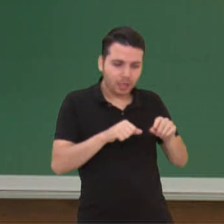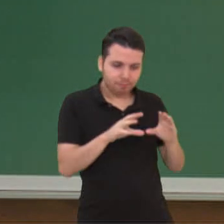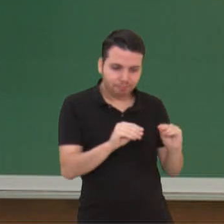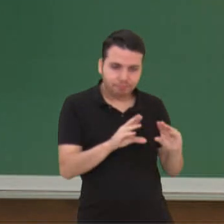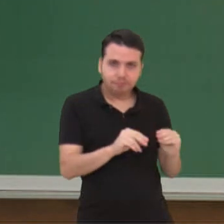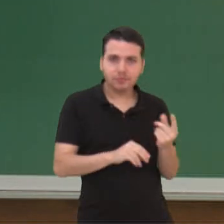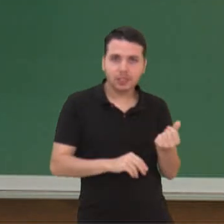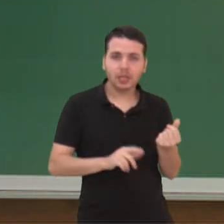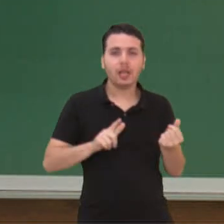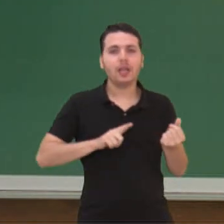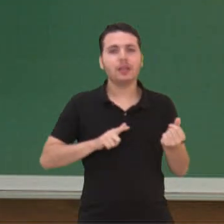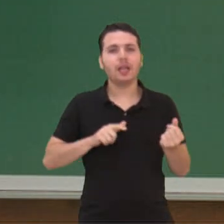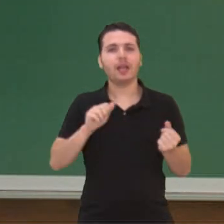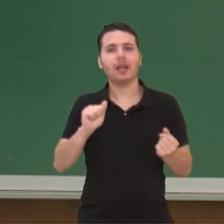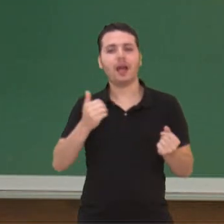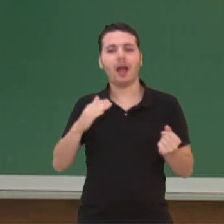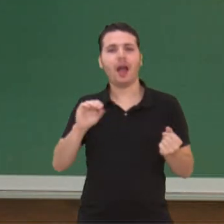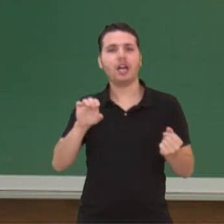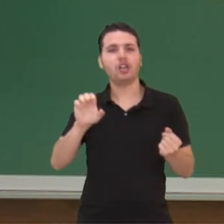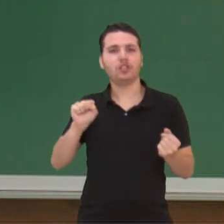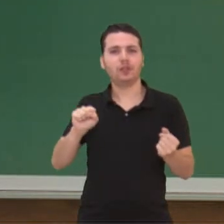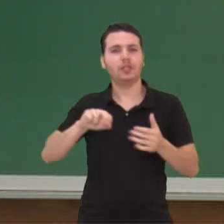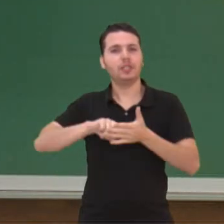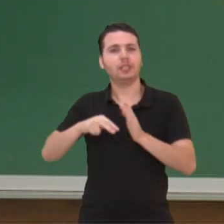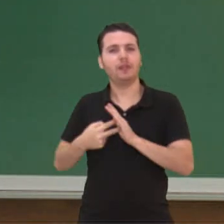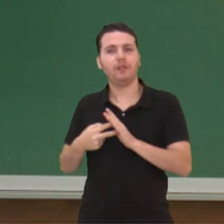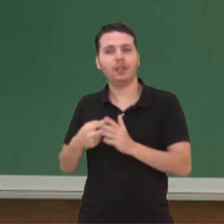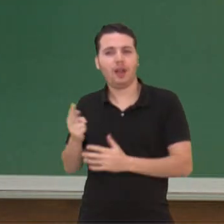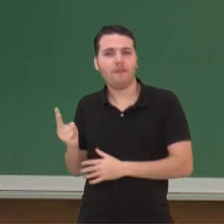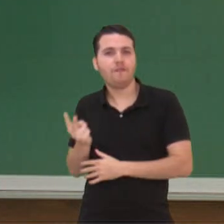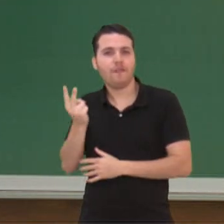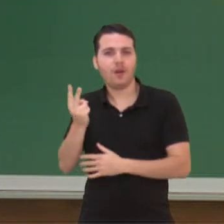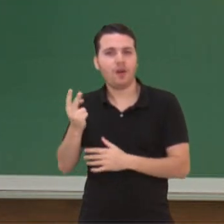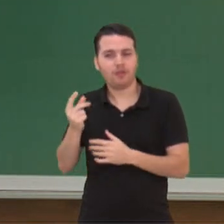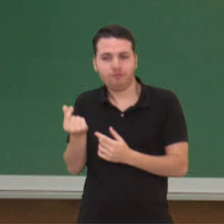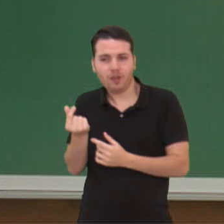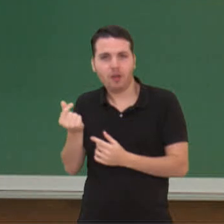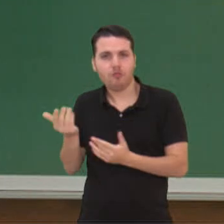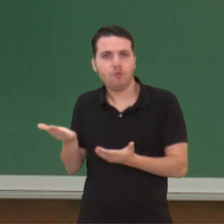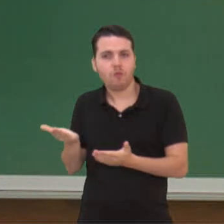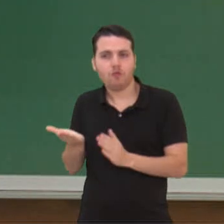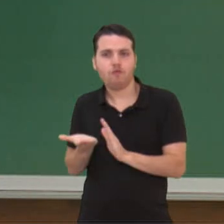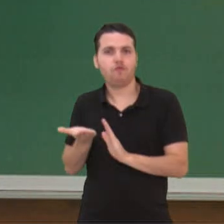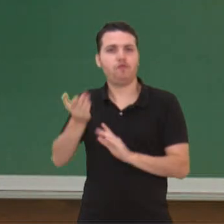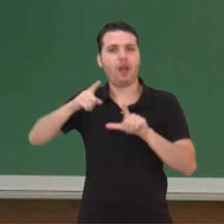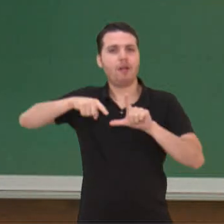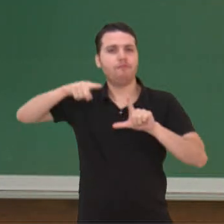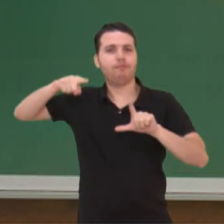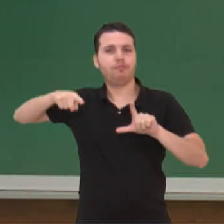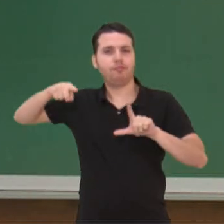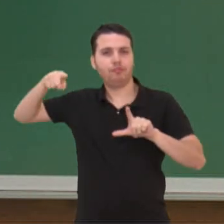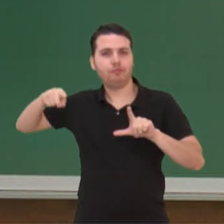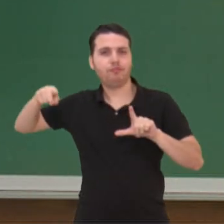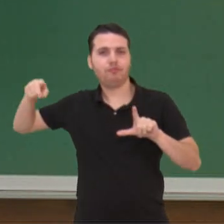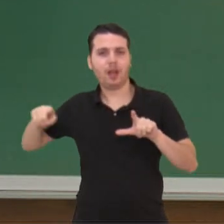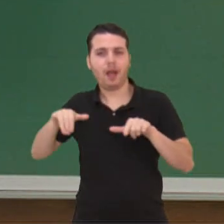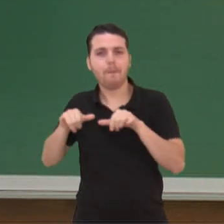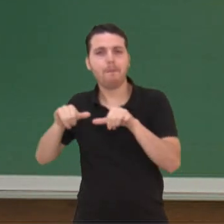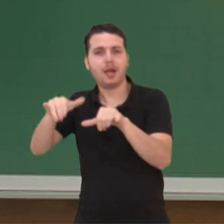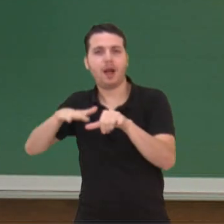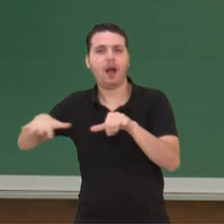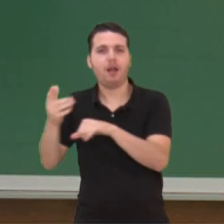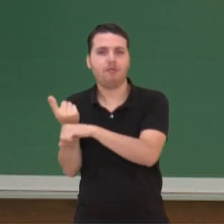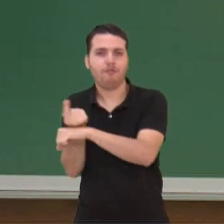nós temos as questões das ações, né? Que são valorizadas das empresas e aí são trocadas aí no mercado